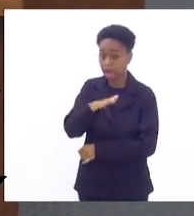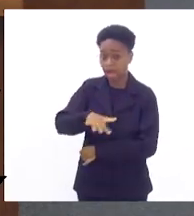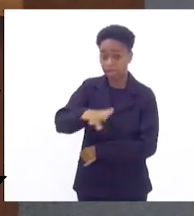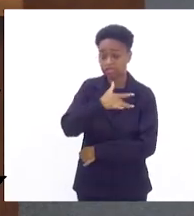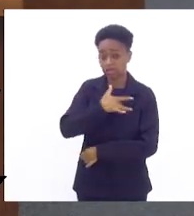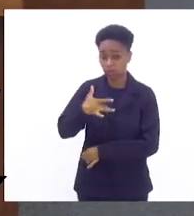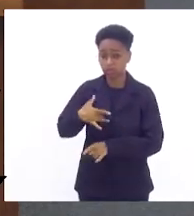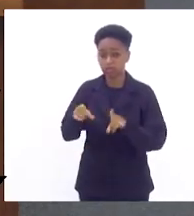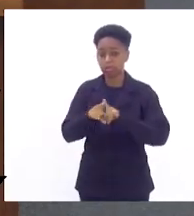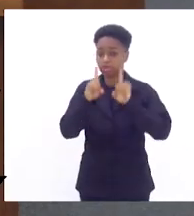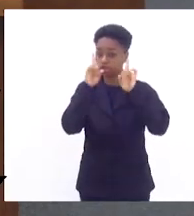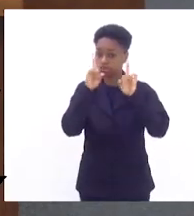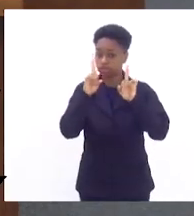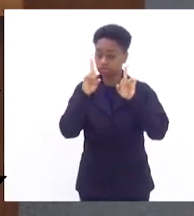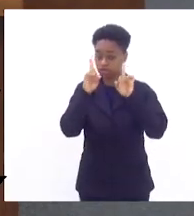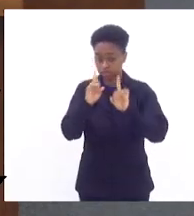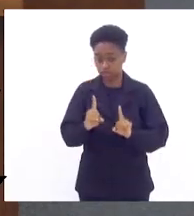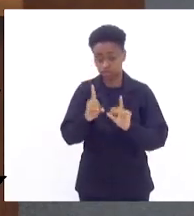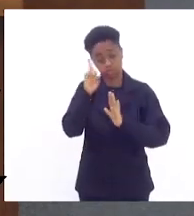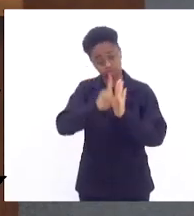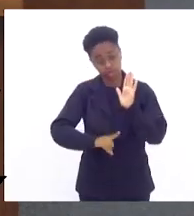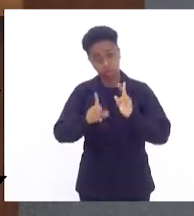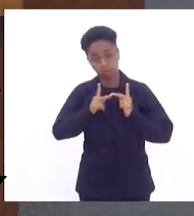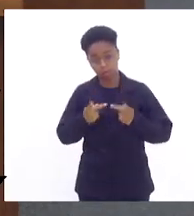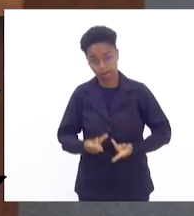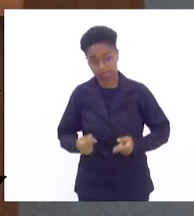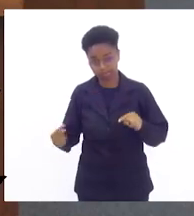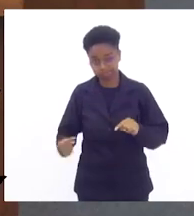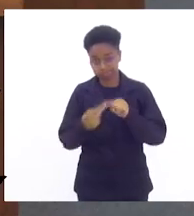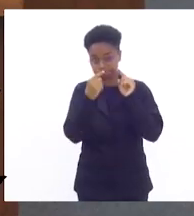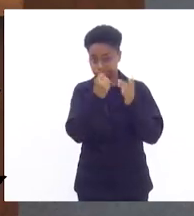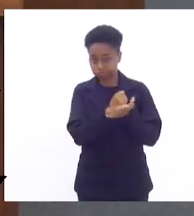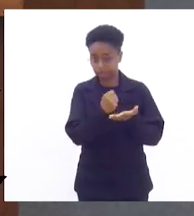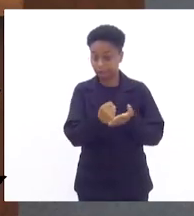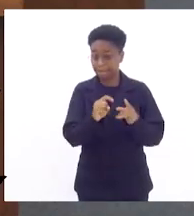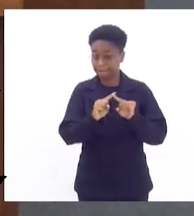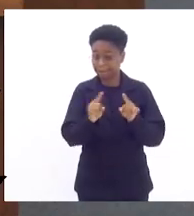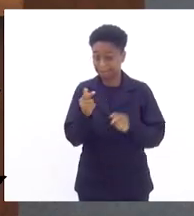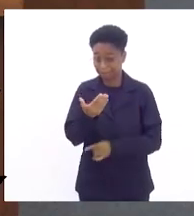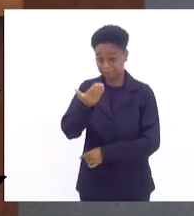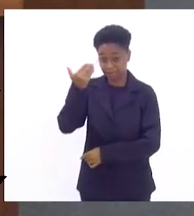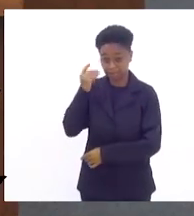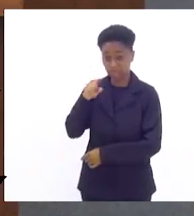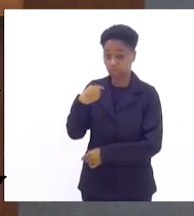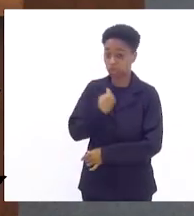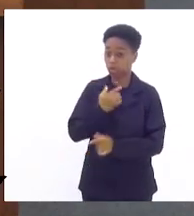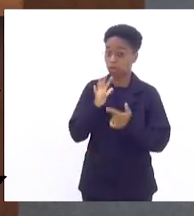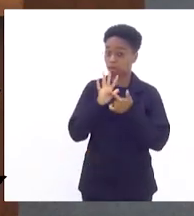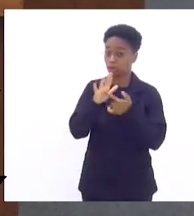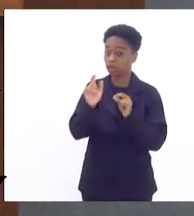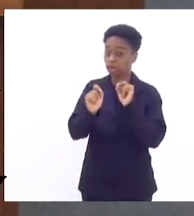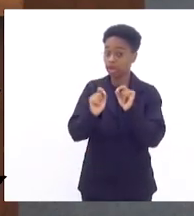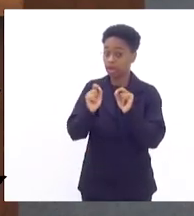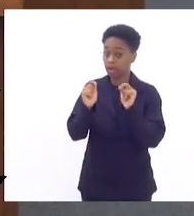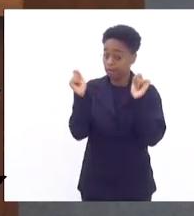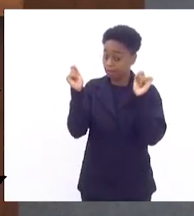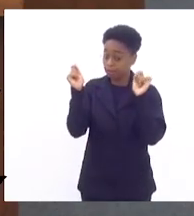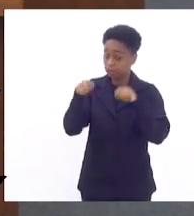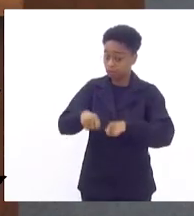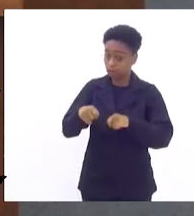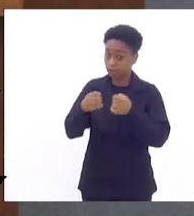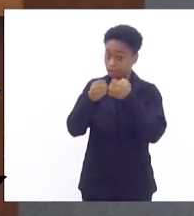direitos humanos relativo à concessão. Só que, à época, nós colocávamos os potenciais